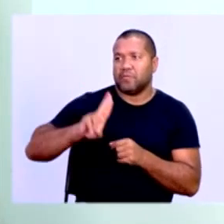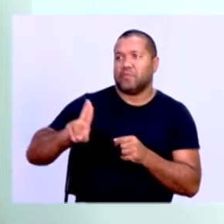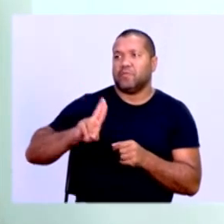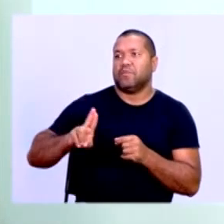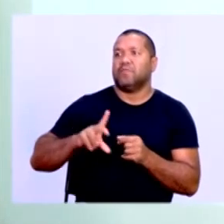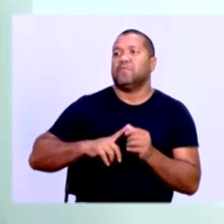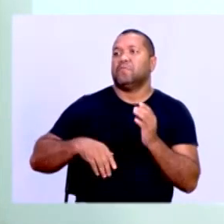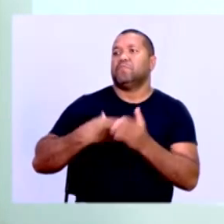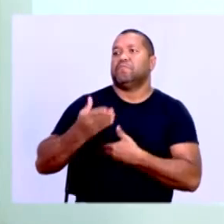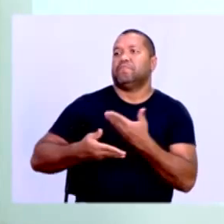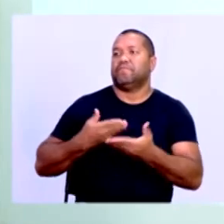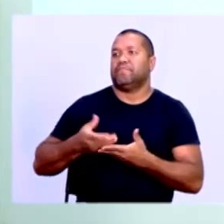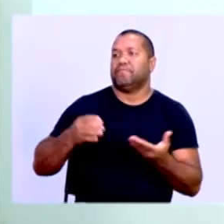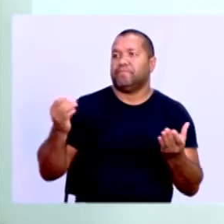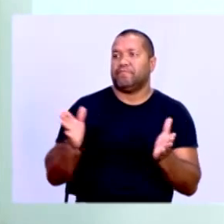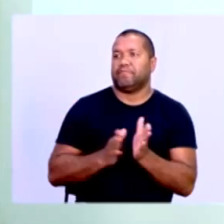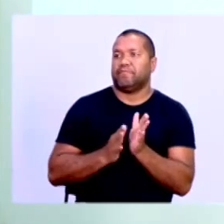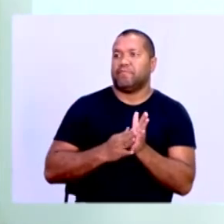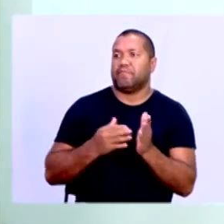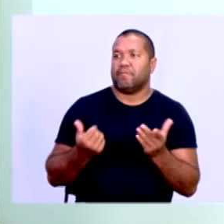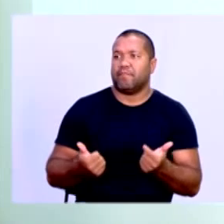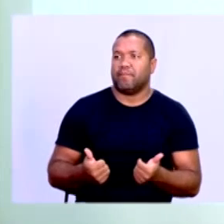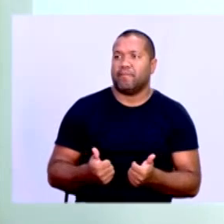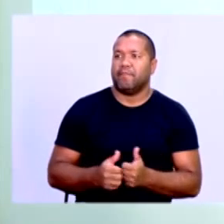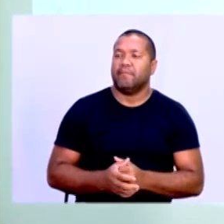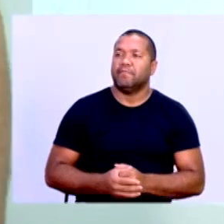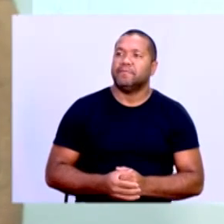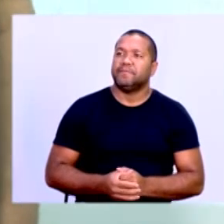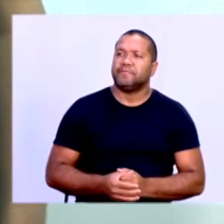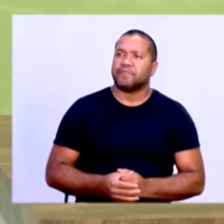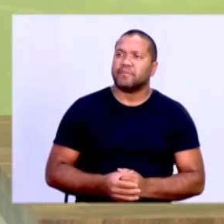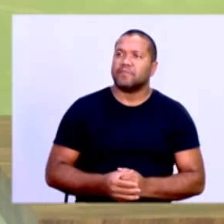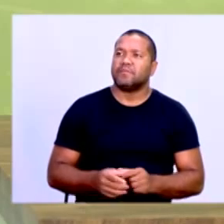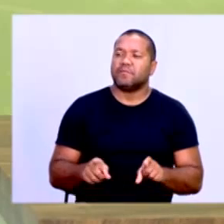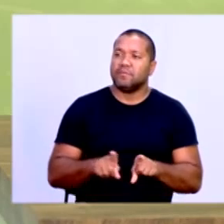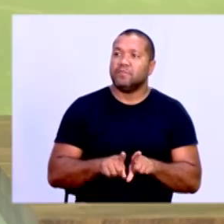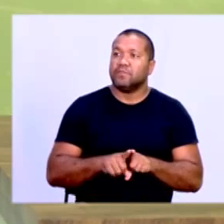é exatamente isso. Parabéns. Legal. E também, ainda na questão